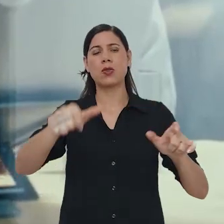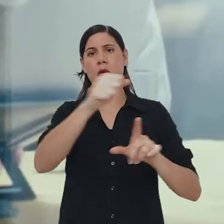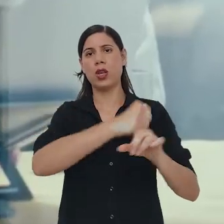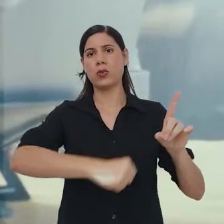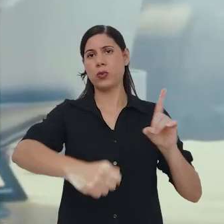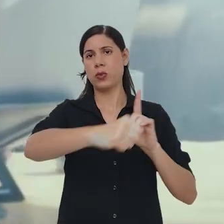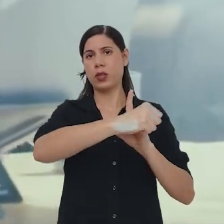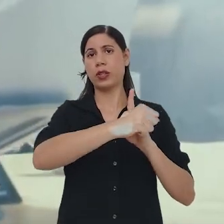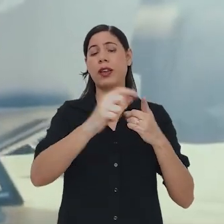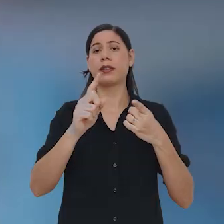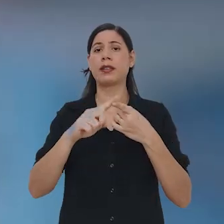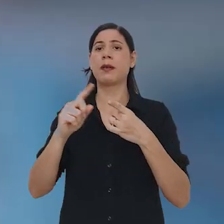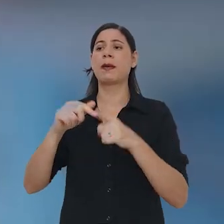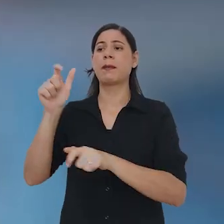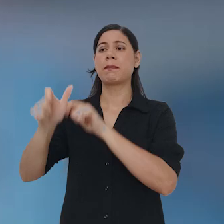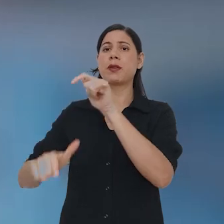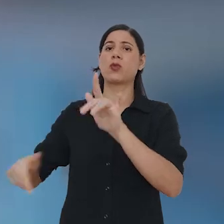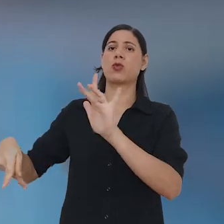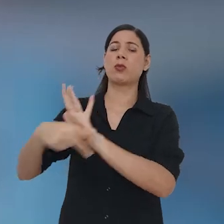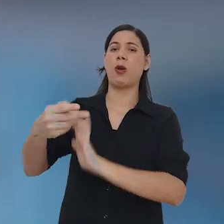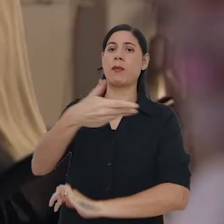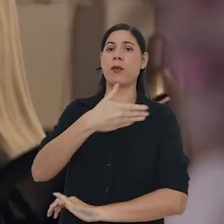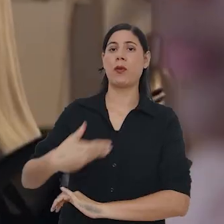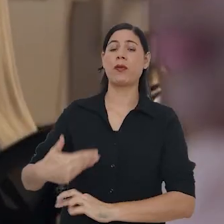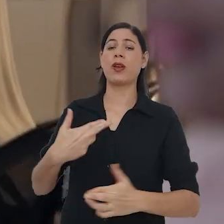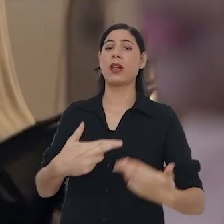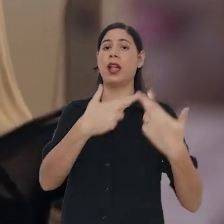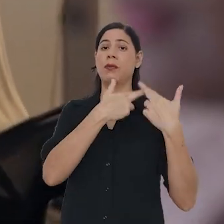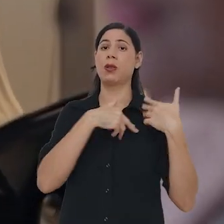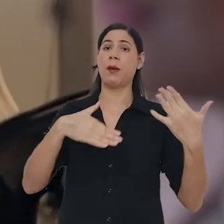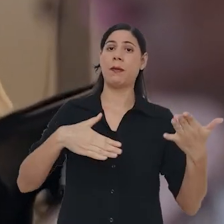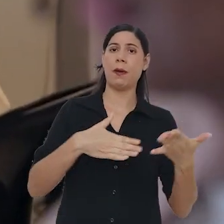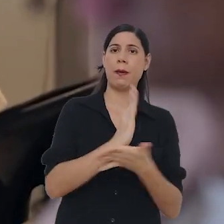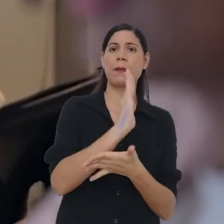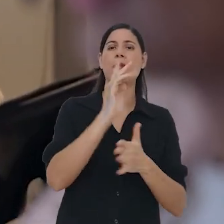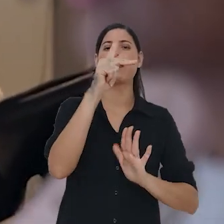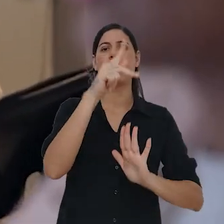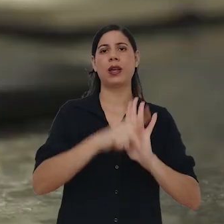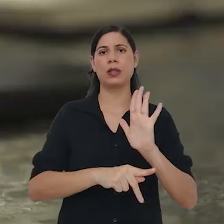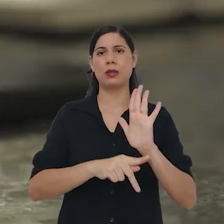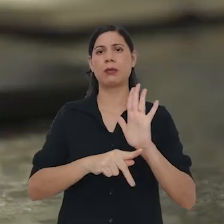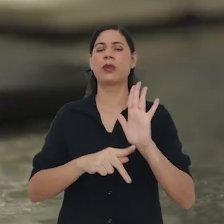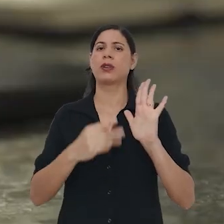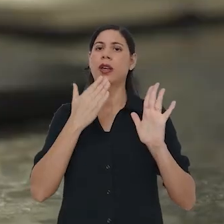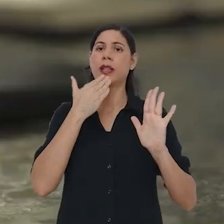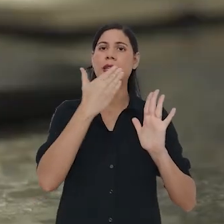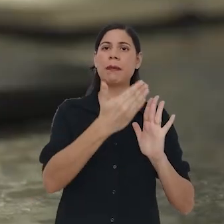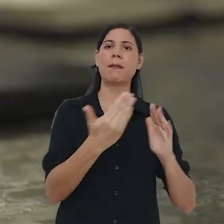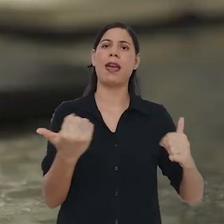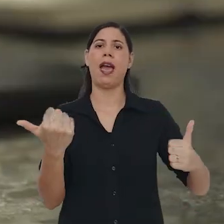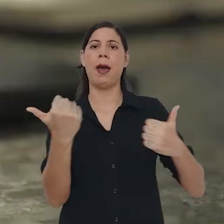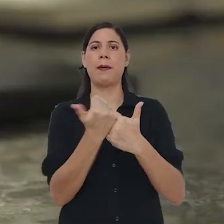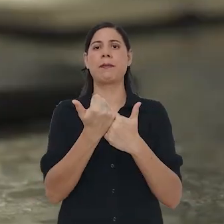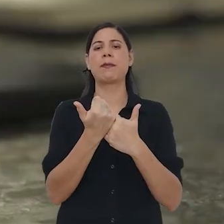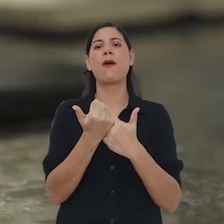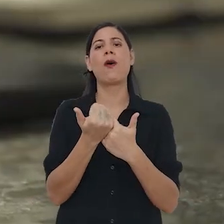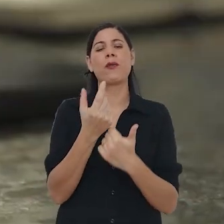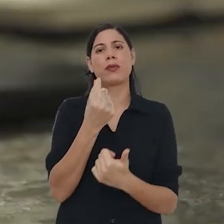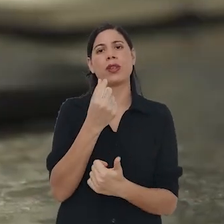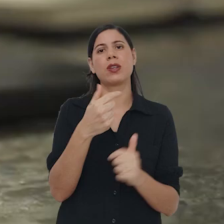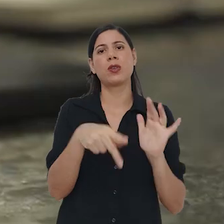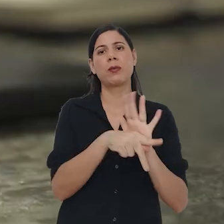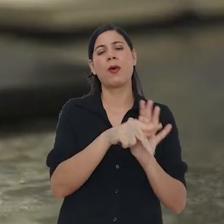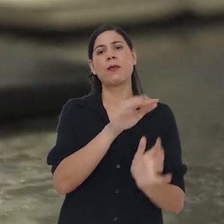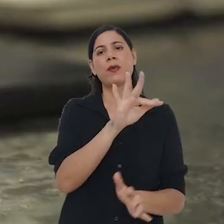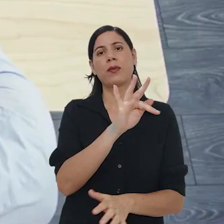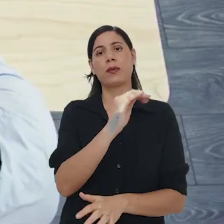entre membros da sociedade civil e do governo, é o órgão responsável por aprovar os projetos que solicitam apoio